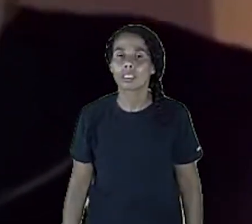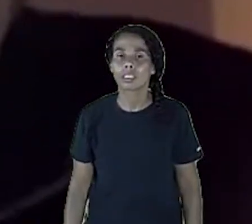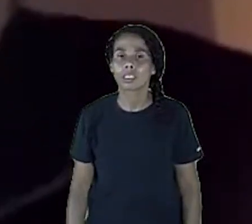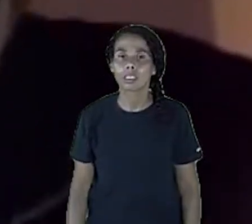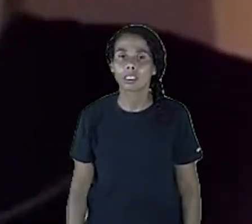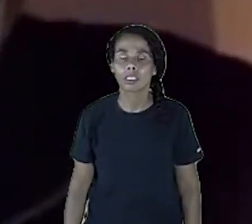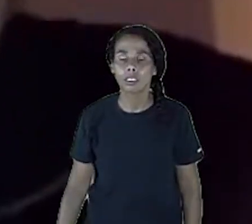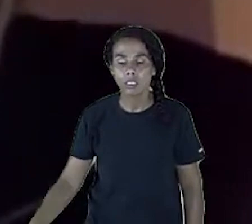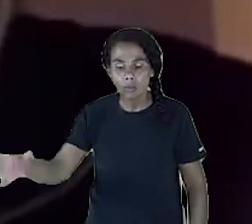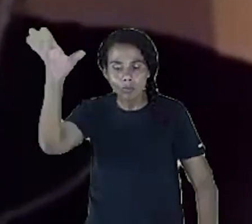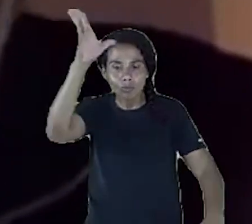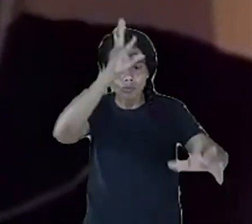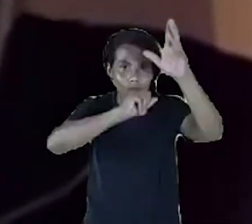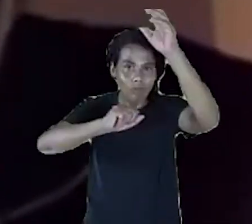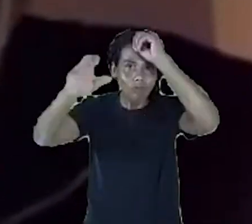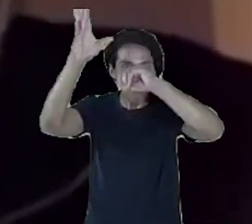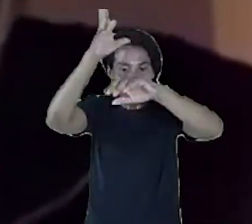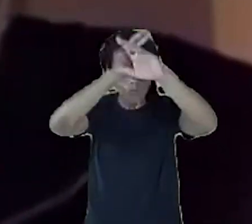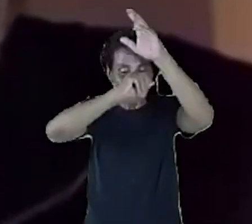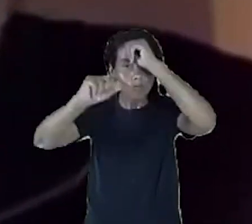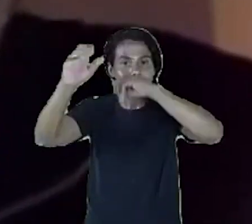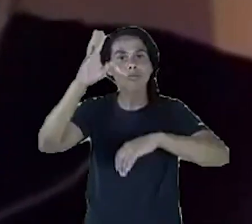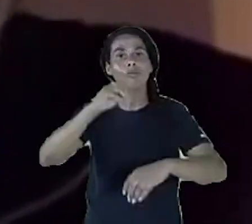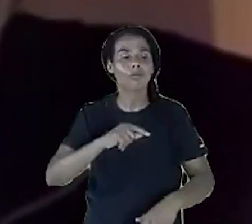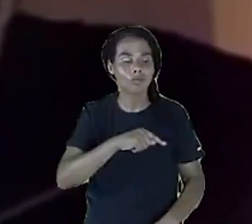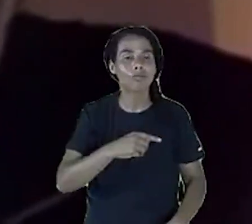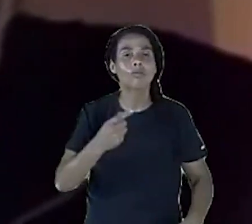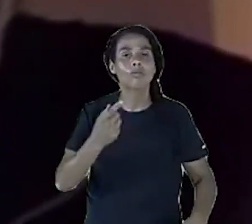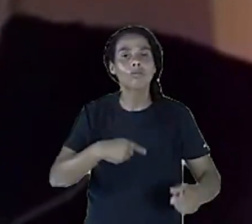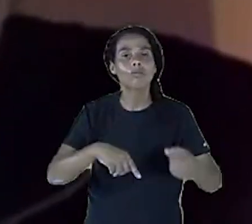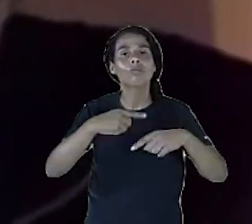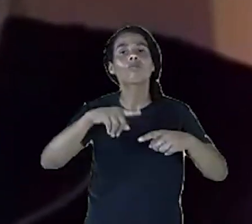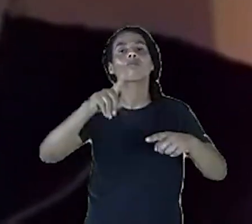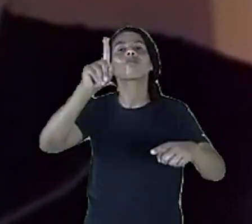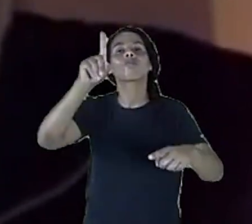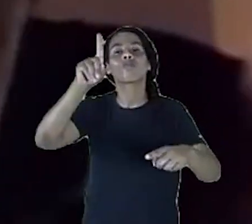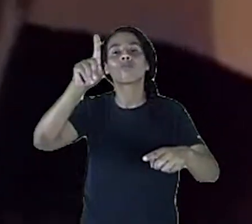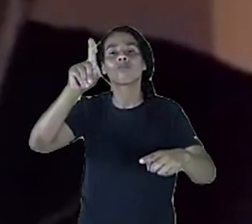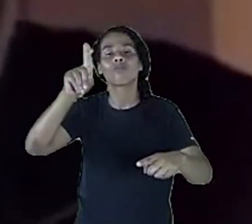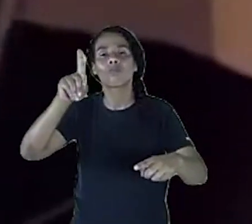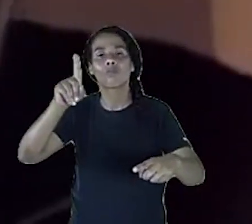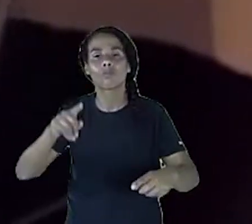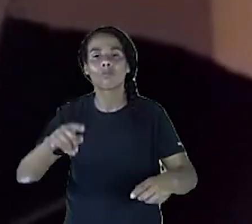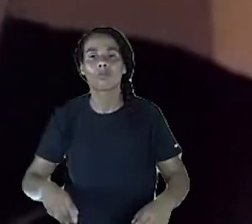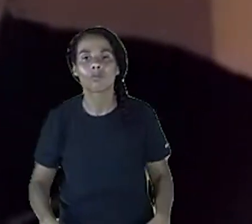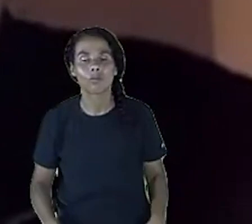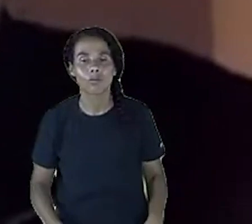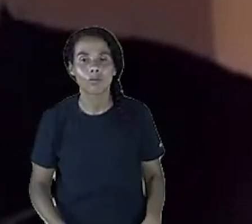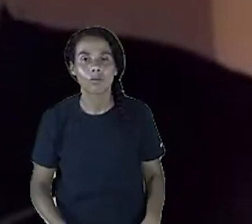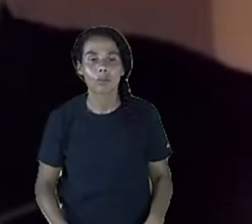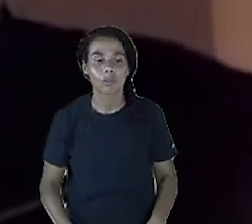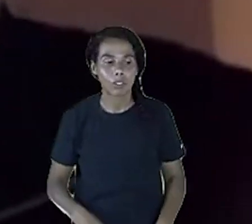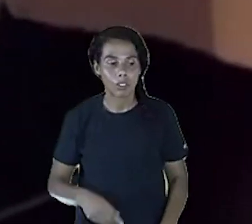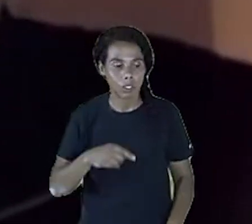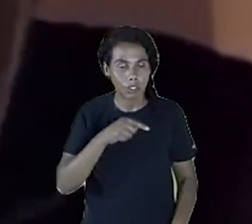nutrindo, vai trazendo o ser, vai fazendo com que as coisas sejam em